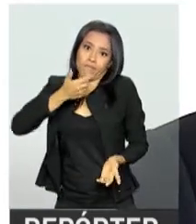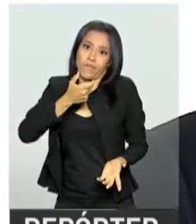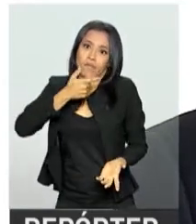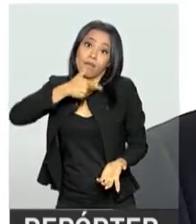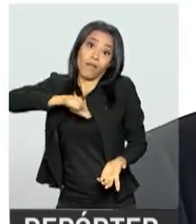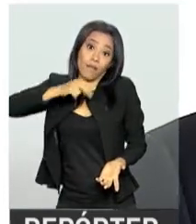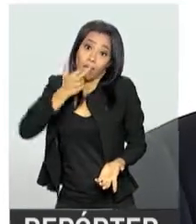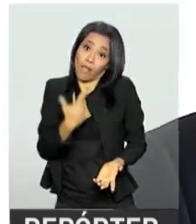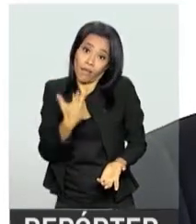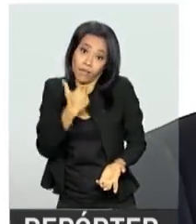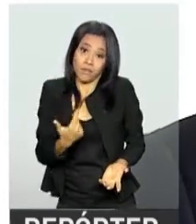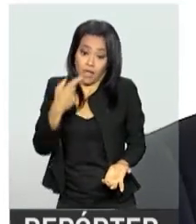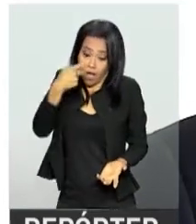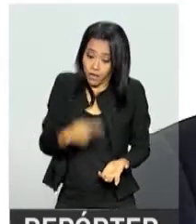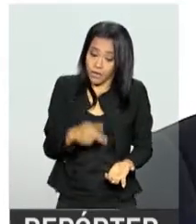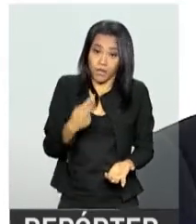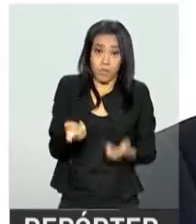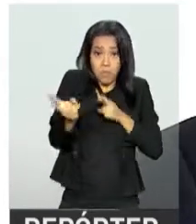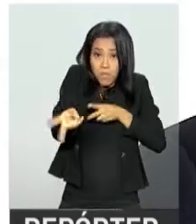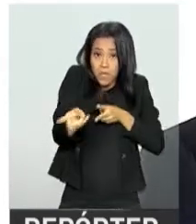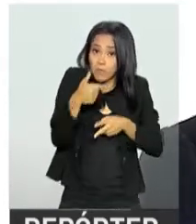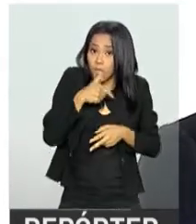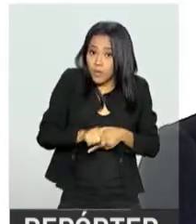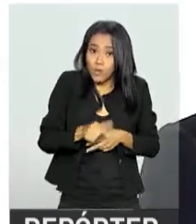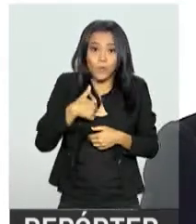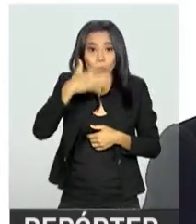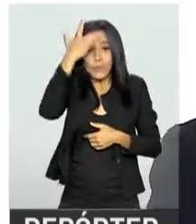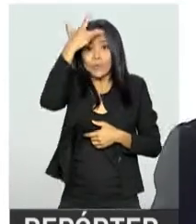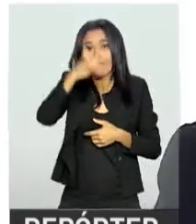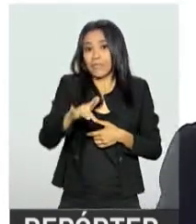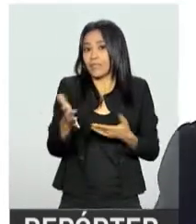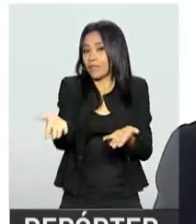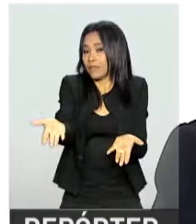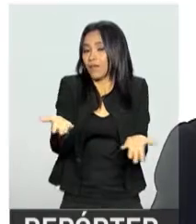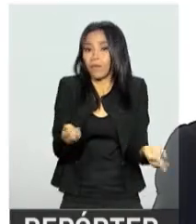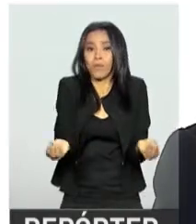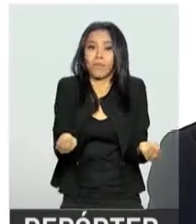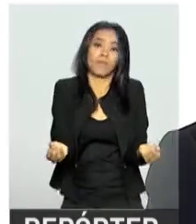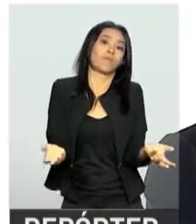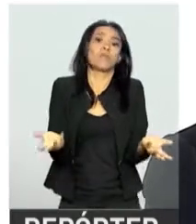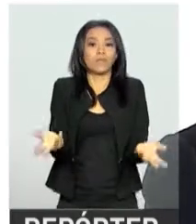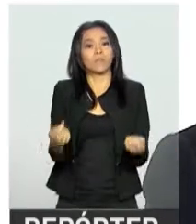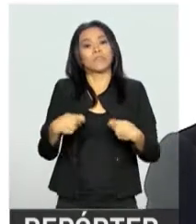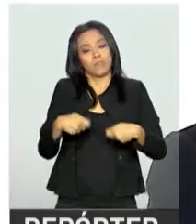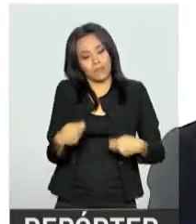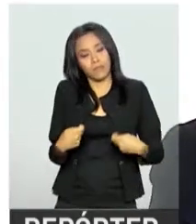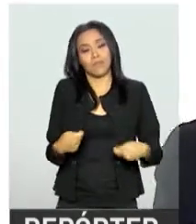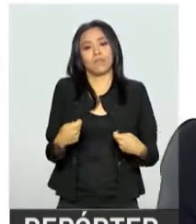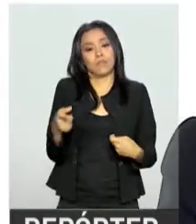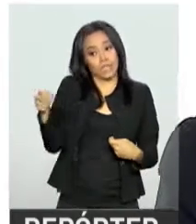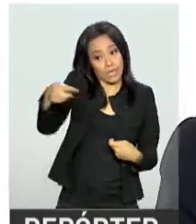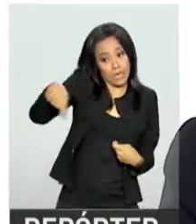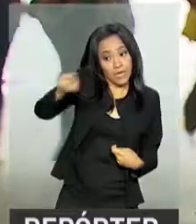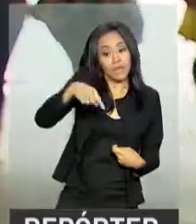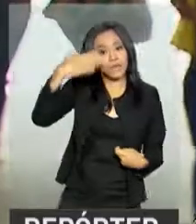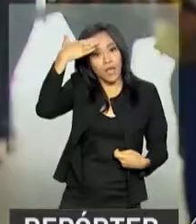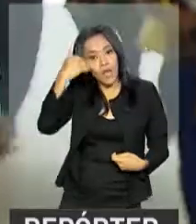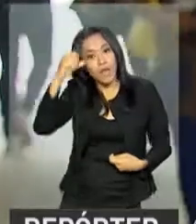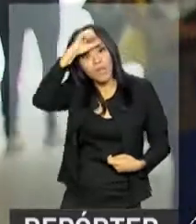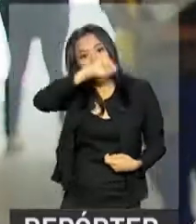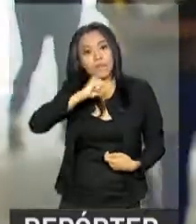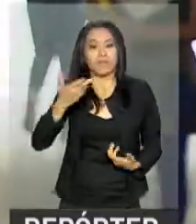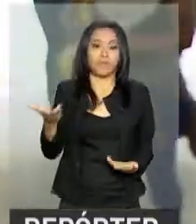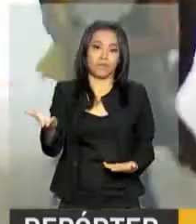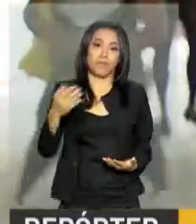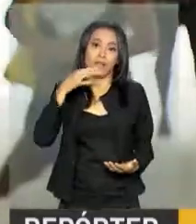aqui falam o mesmo idioma dos solicitantes de reconhecimento da condição de refugiado a gente precisa fazer com que eles se falam com cerca